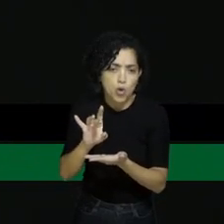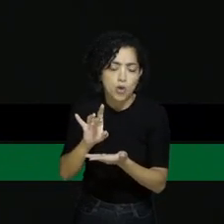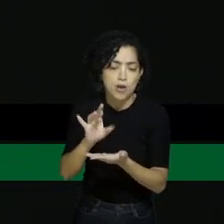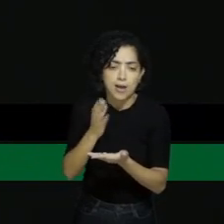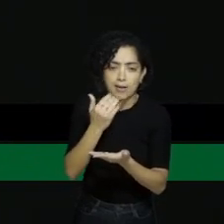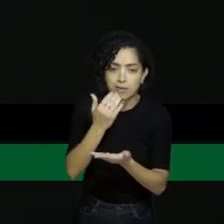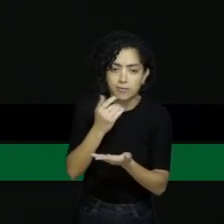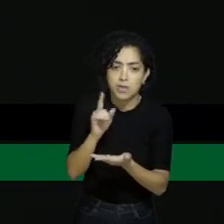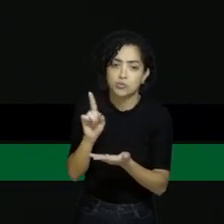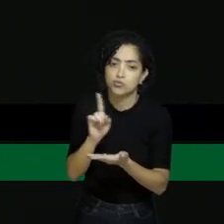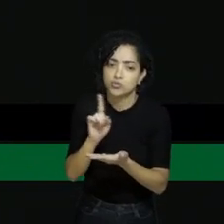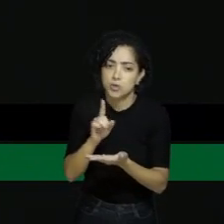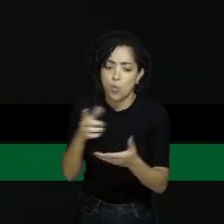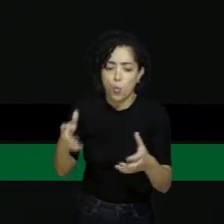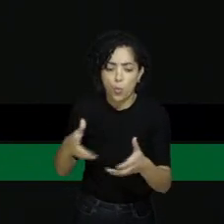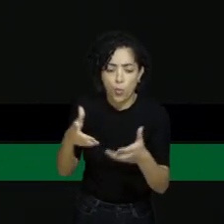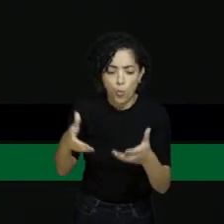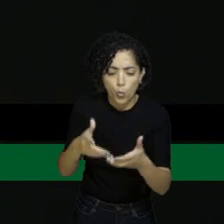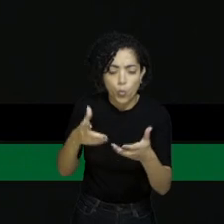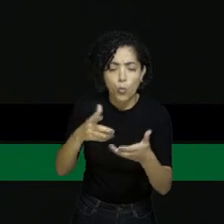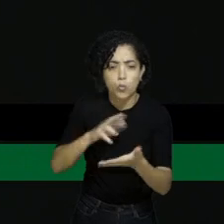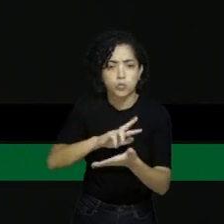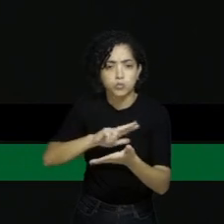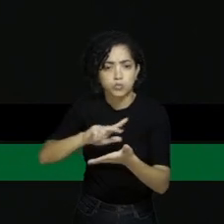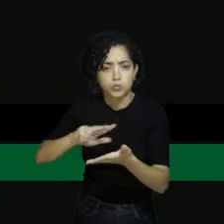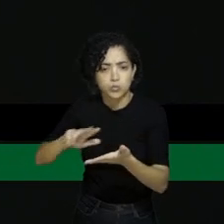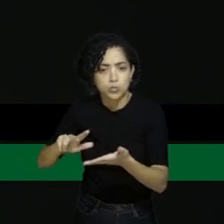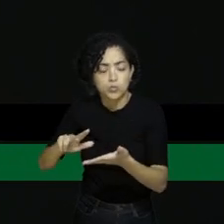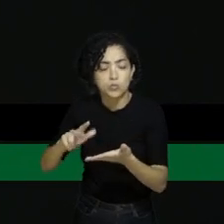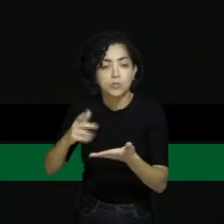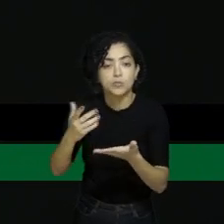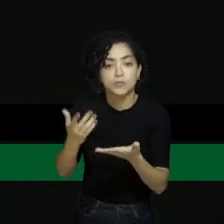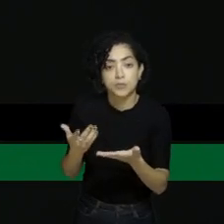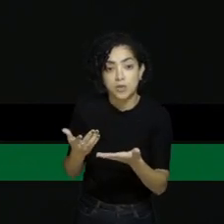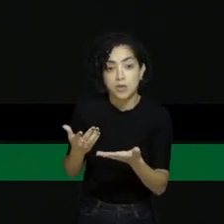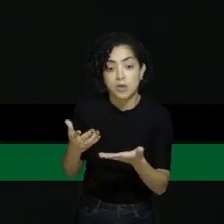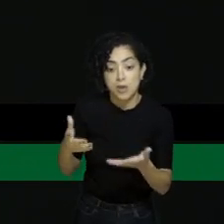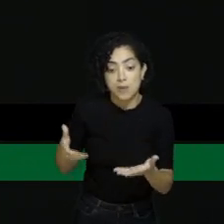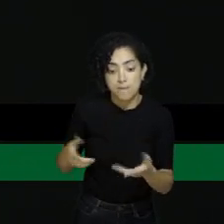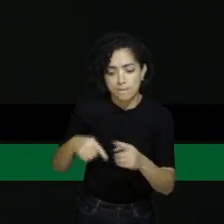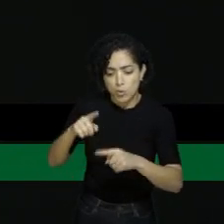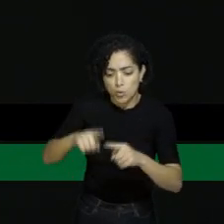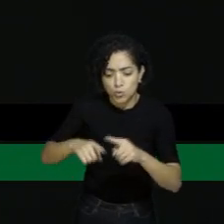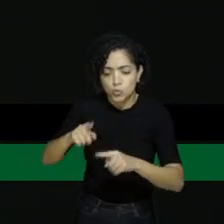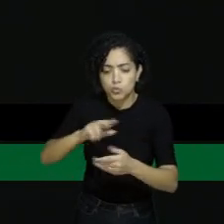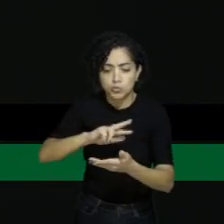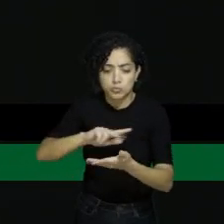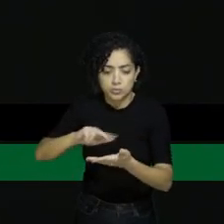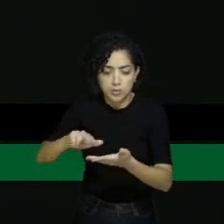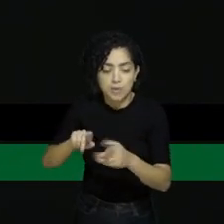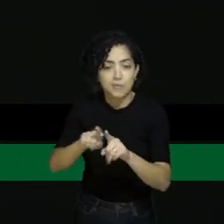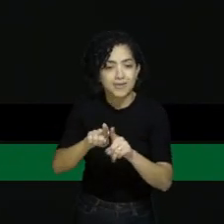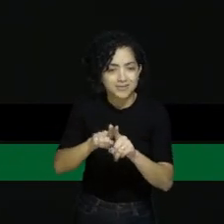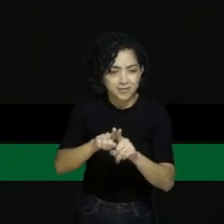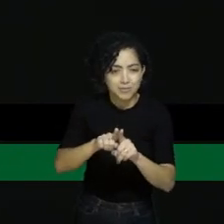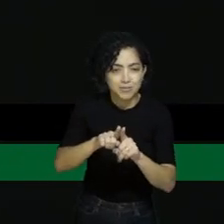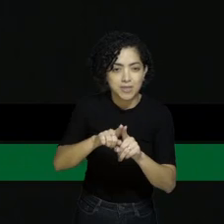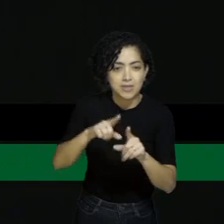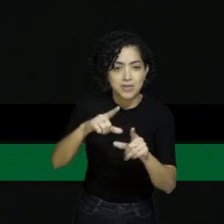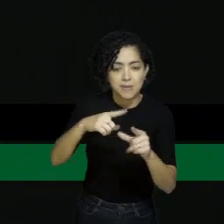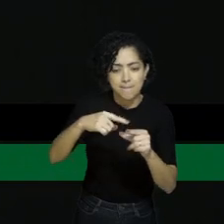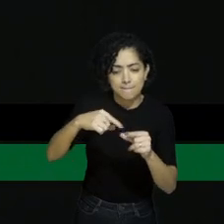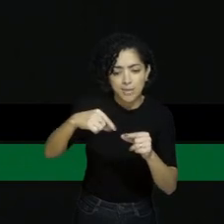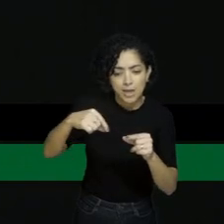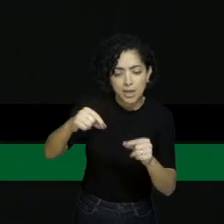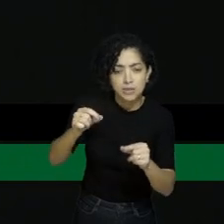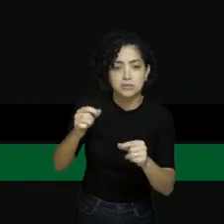só hortaliças, não só legumes, não só produtos diversos, mas também plantas medicinais,